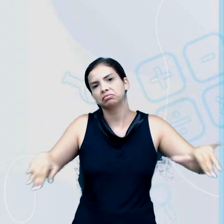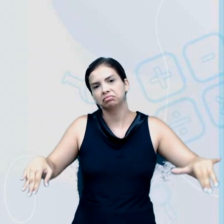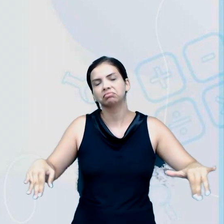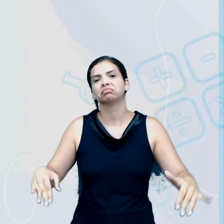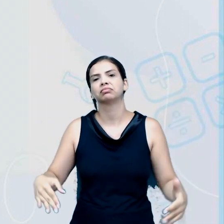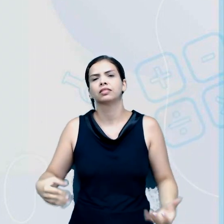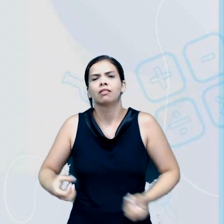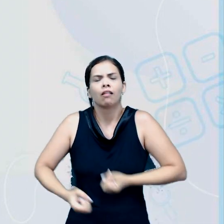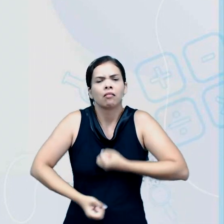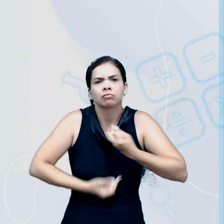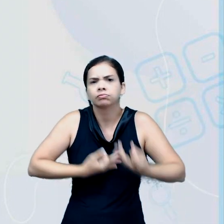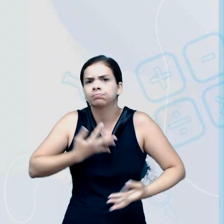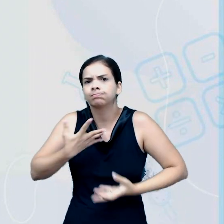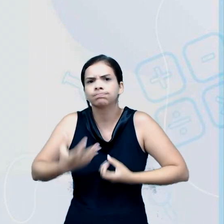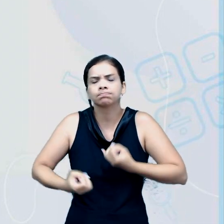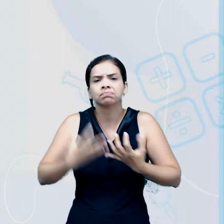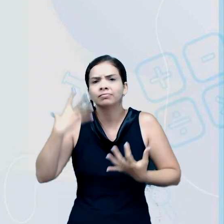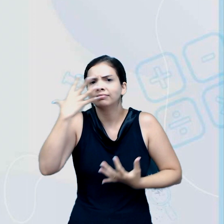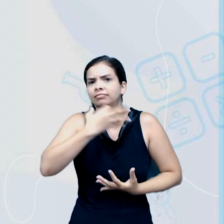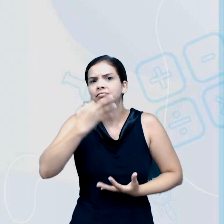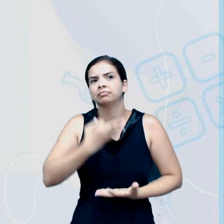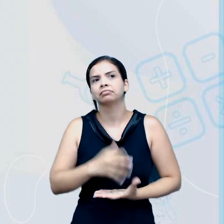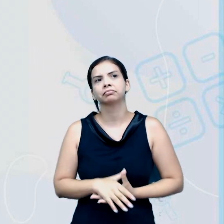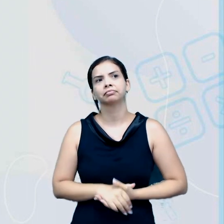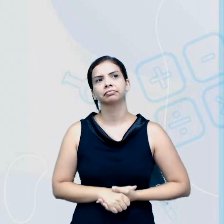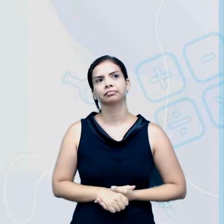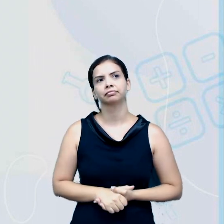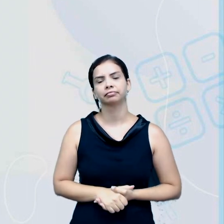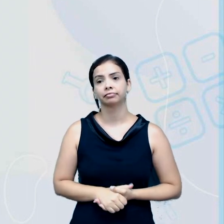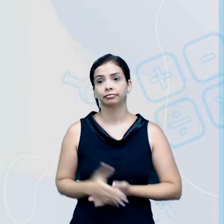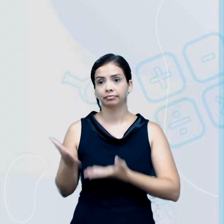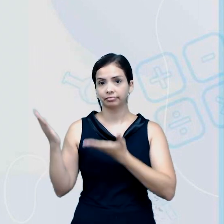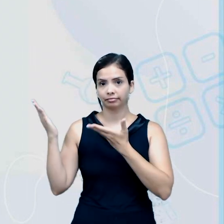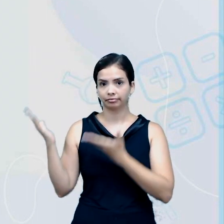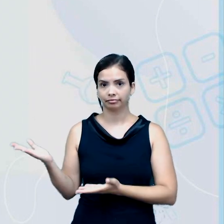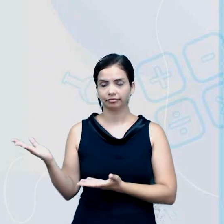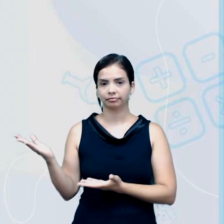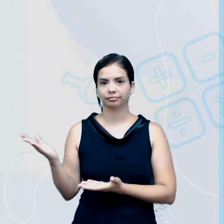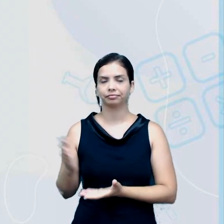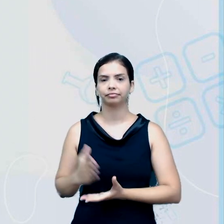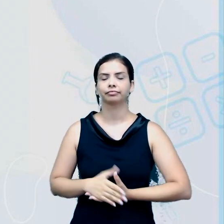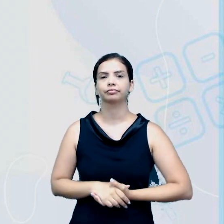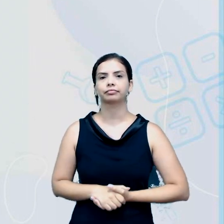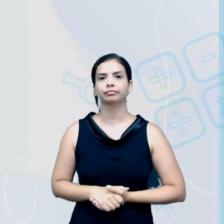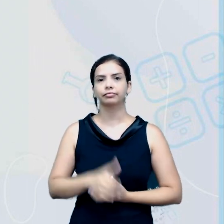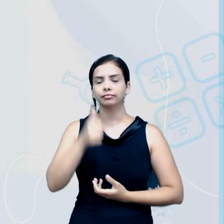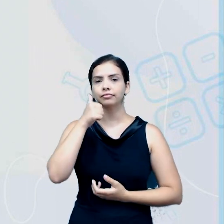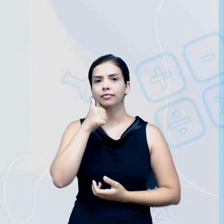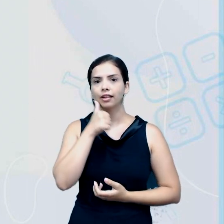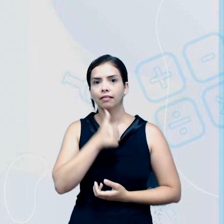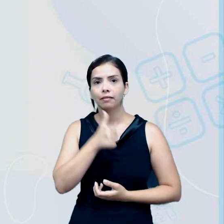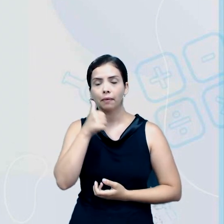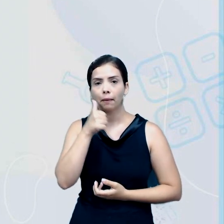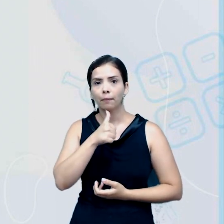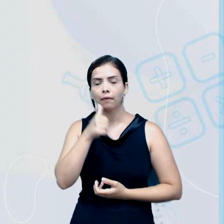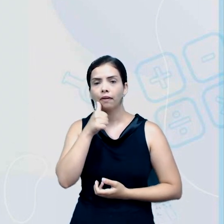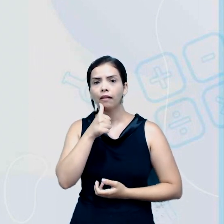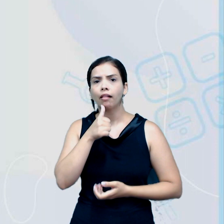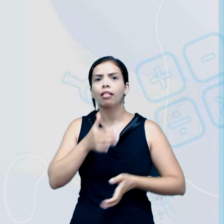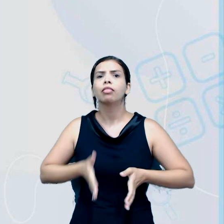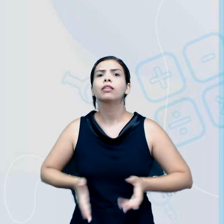poética né Berna reale bem na Reali é uma paraense